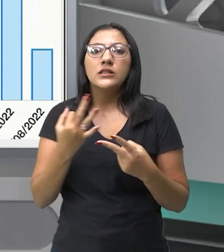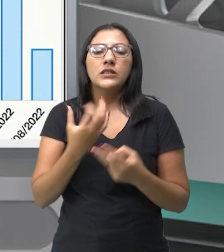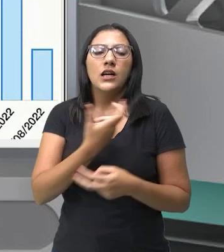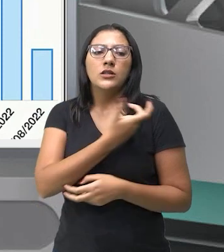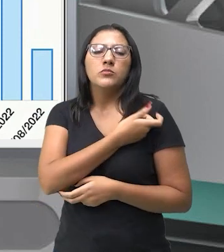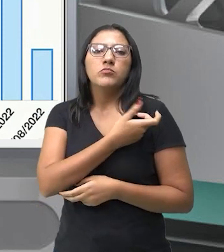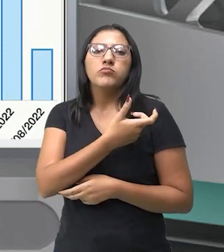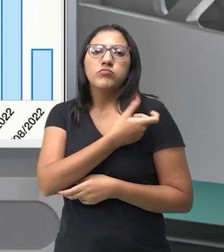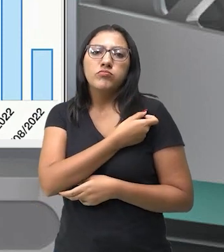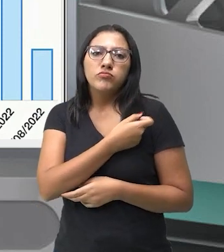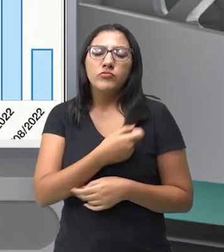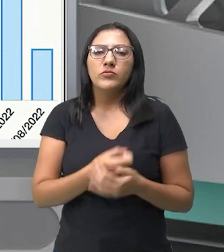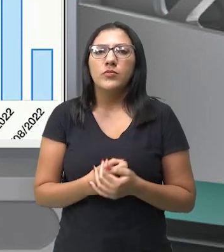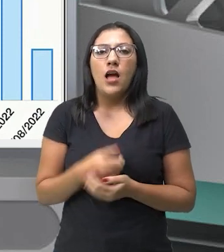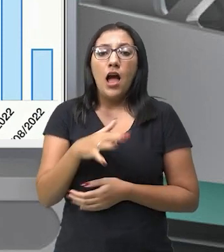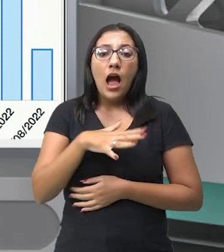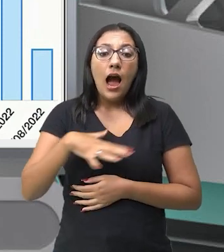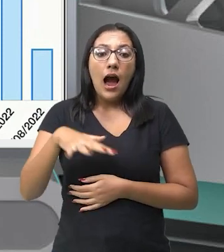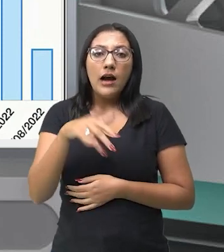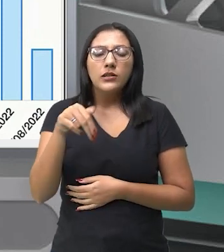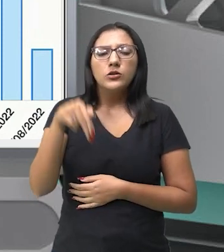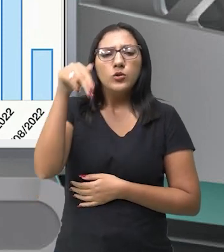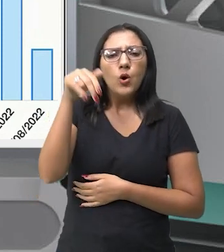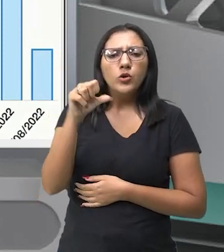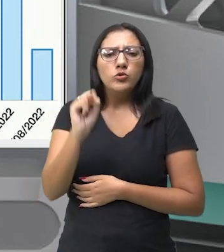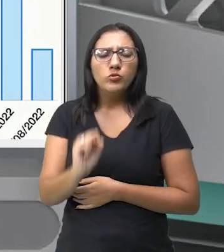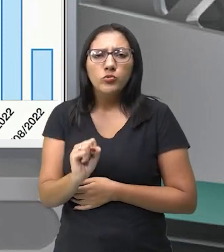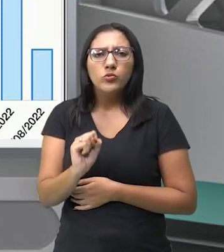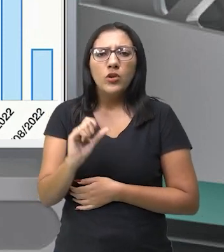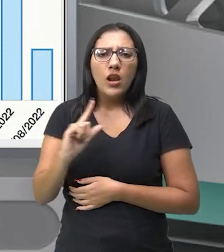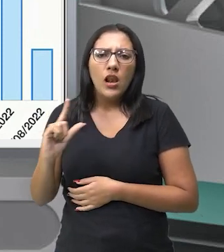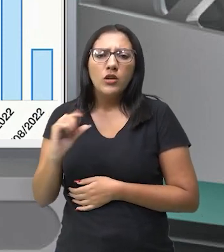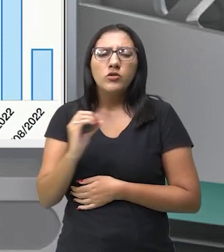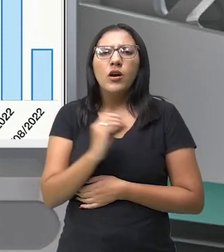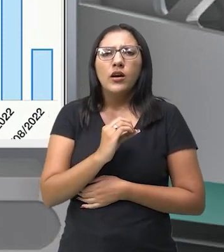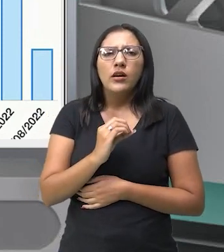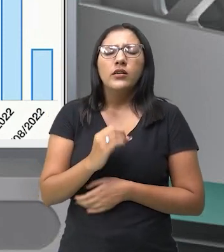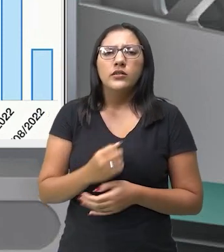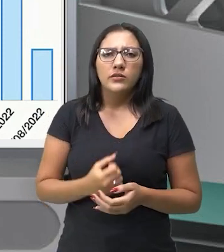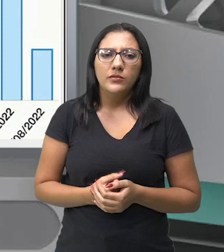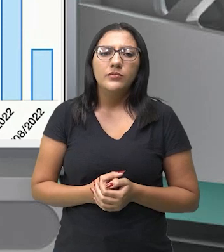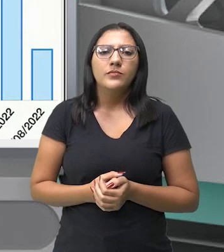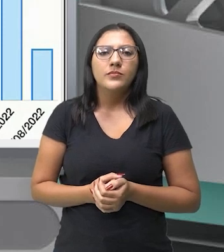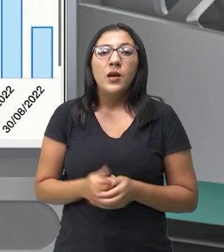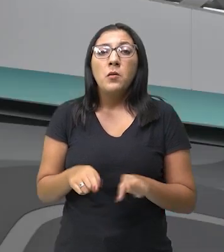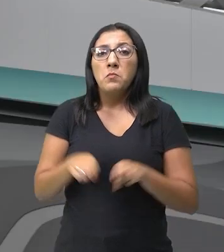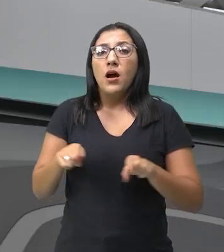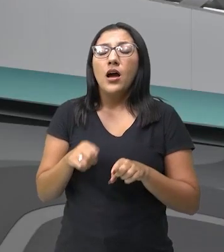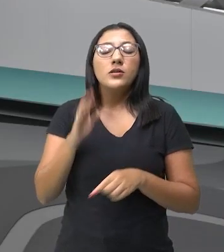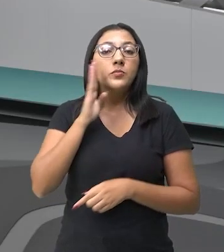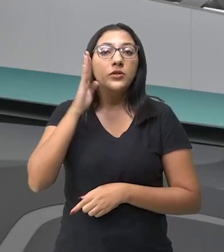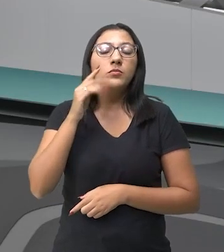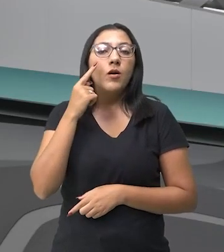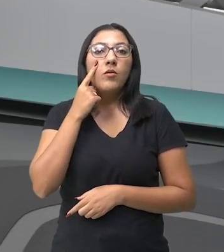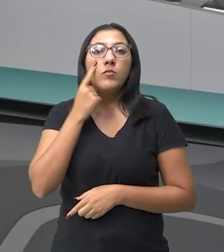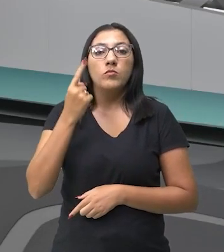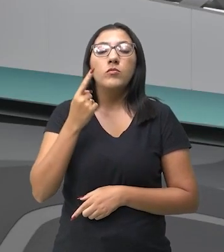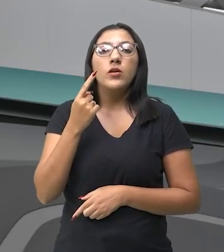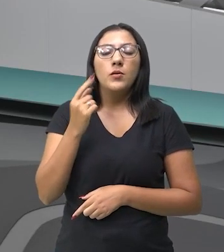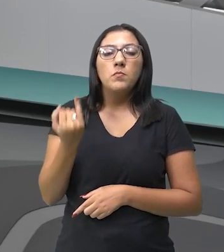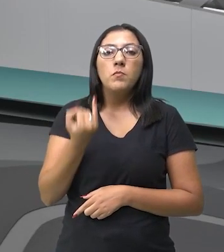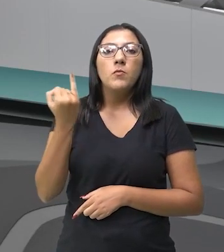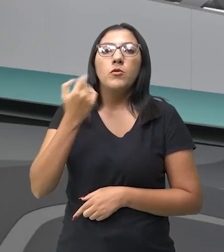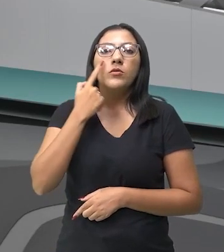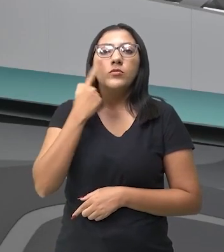por zonas da cidade, locais de vacinação que mais vacinaram e assim por diante. Mas eu quero chamar a atenção de vocês para